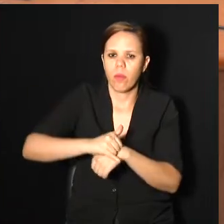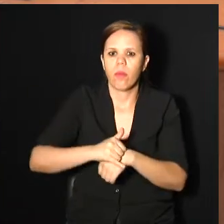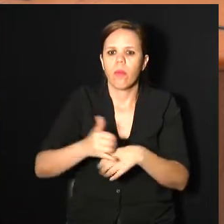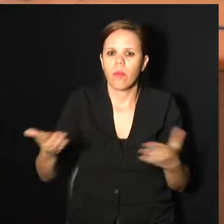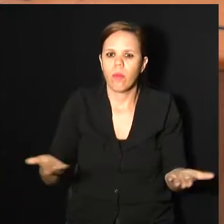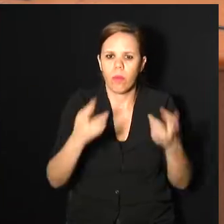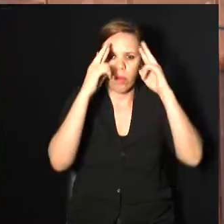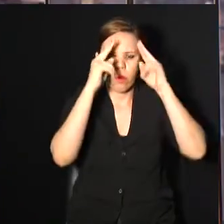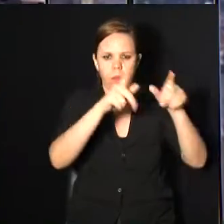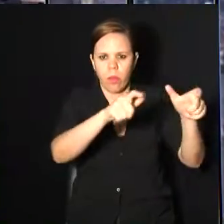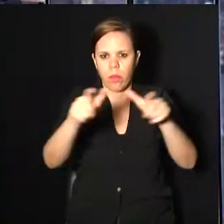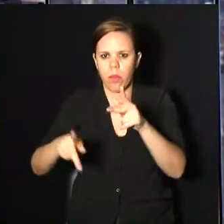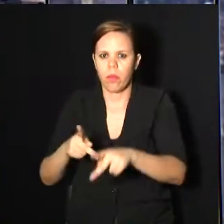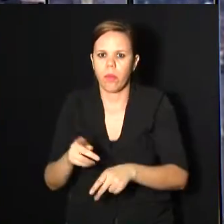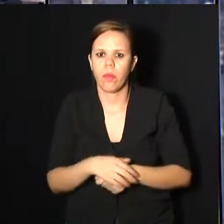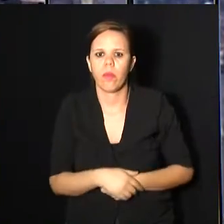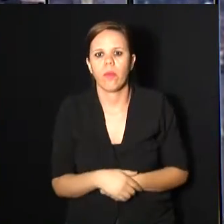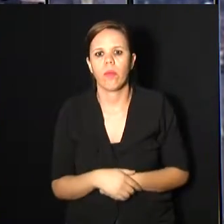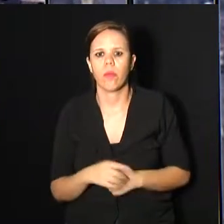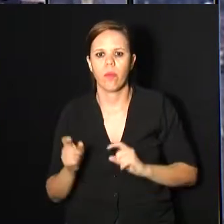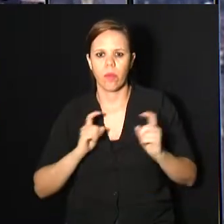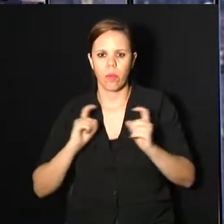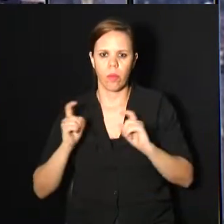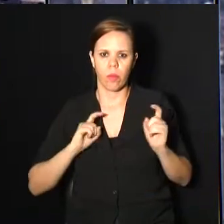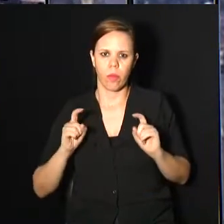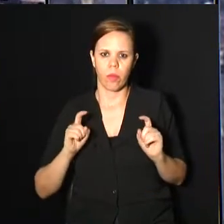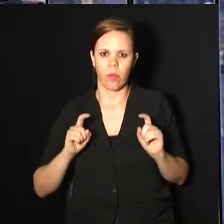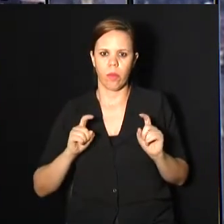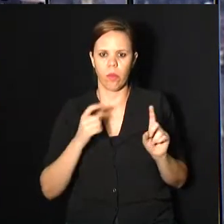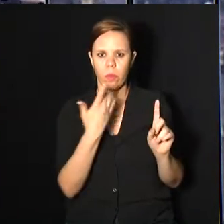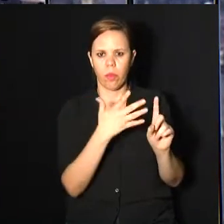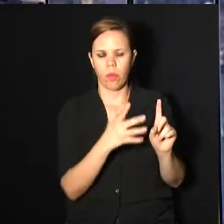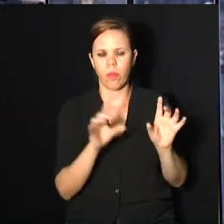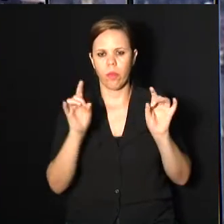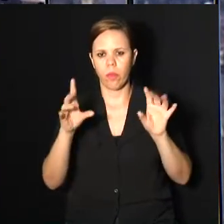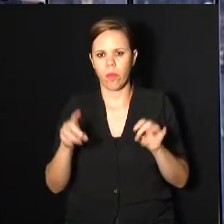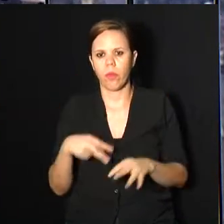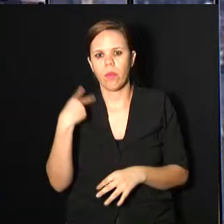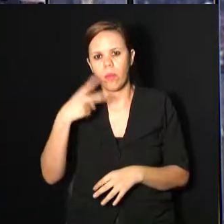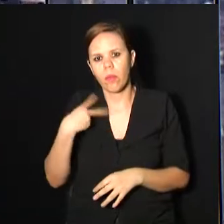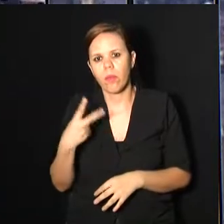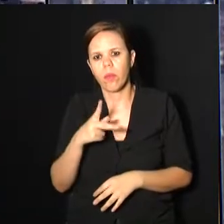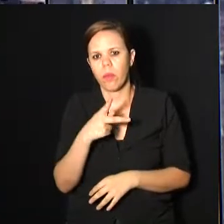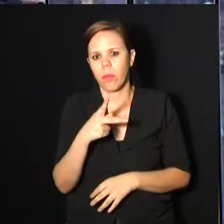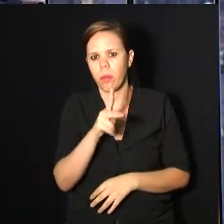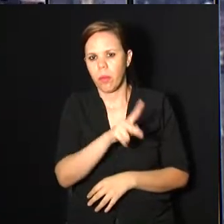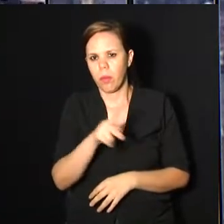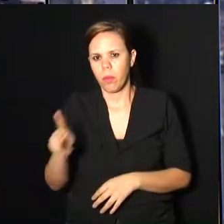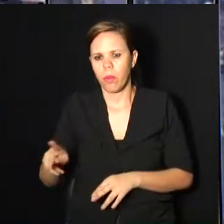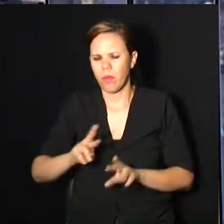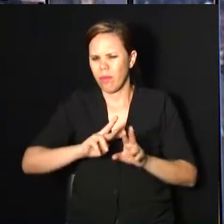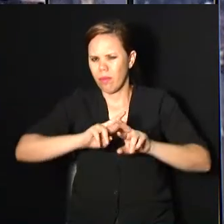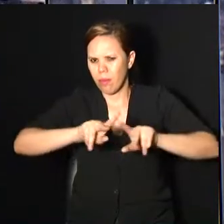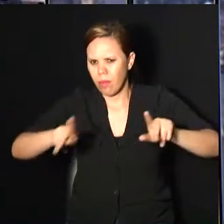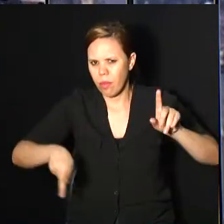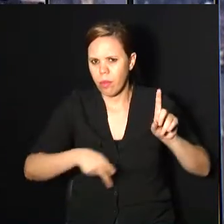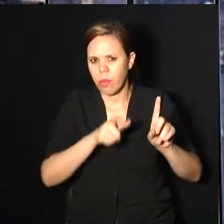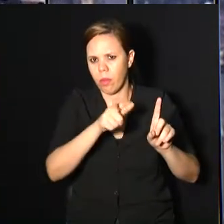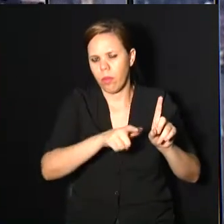onde for necessário. Em reunião solene, o vereador professor Alberto entregou diversas honrarias